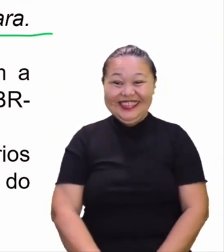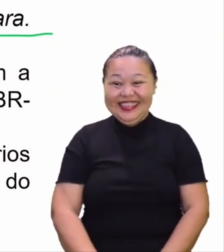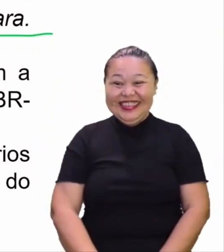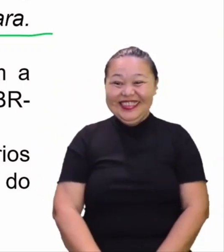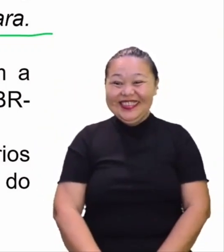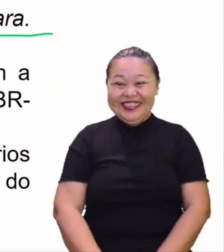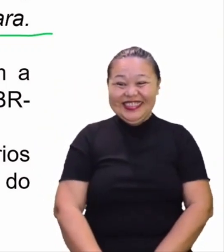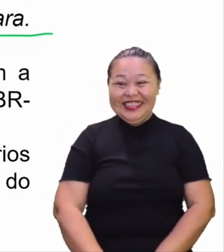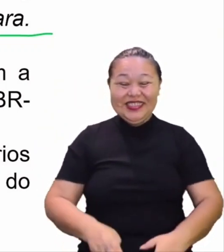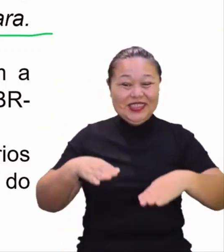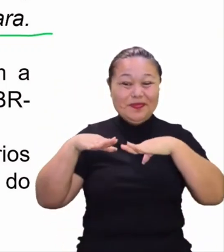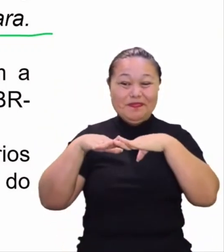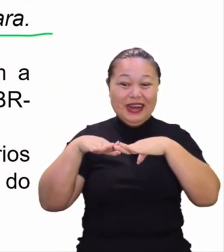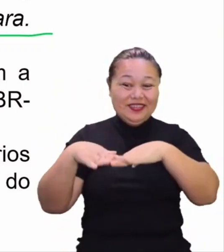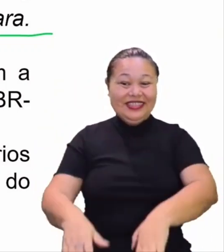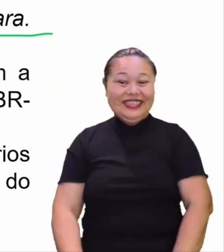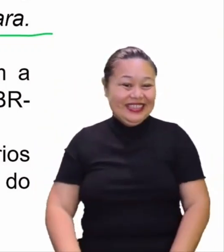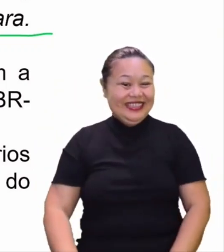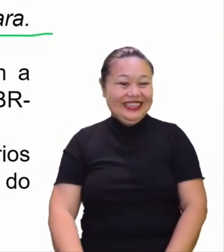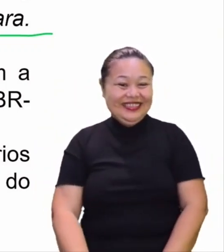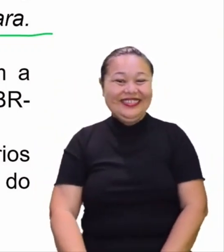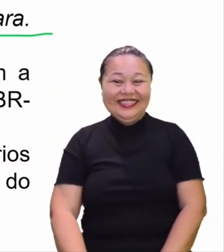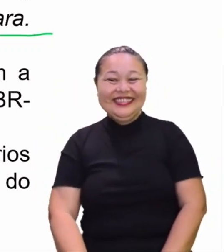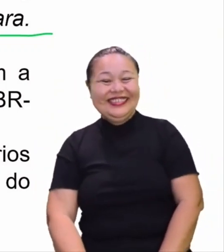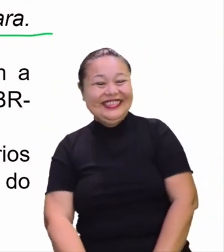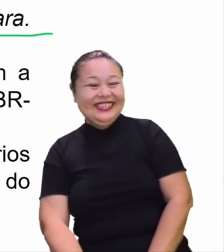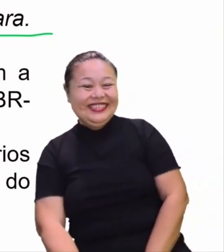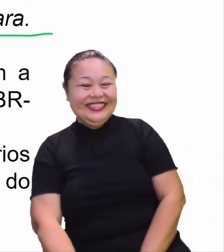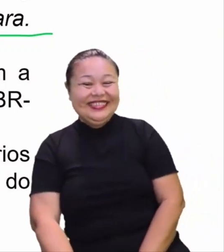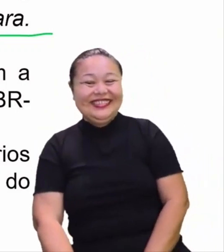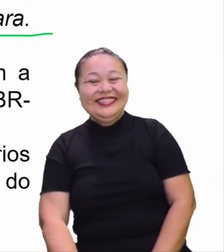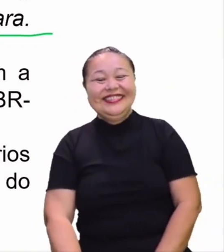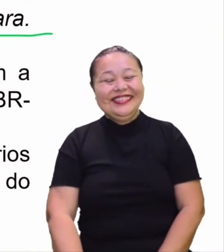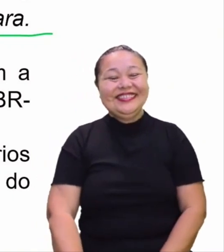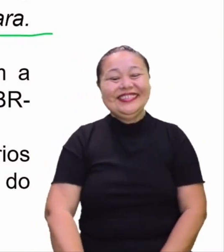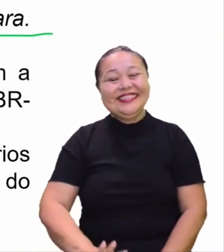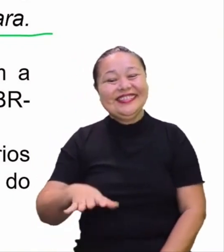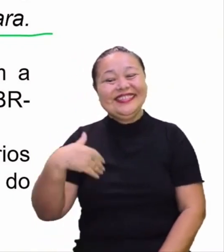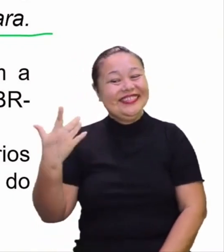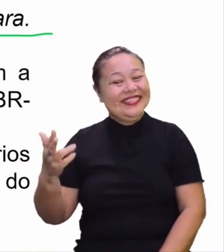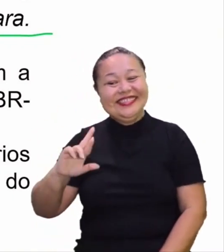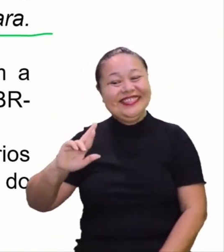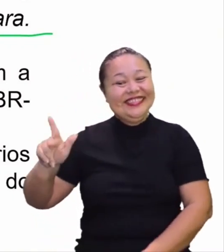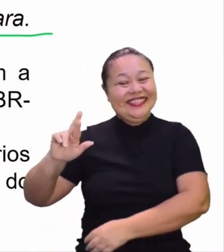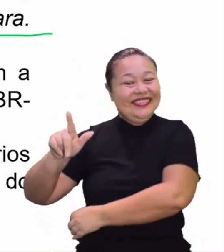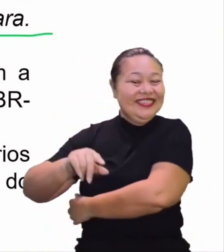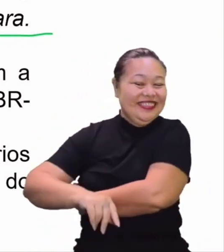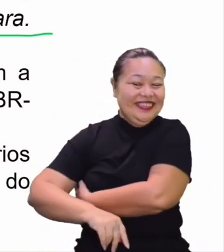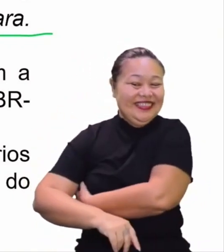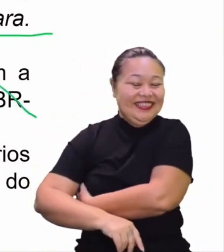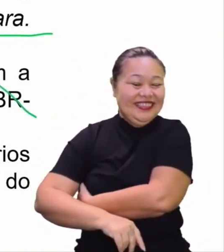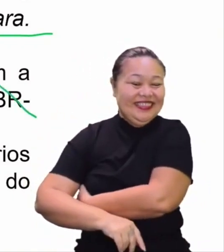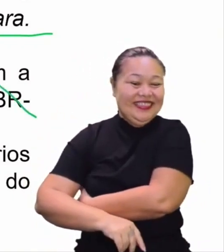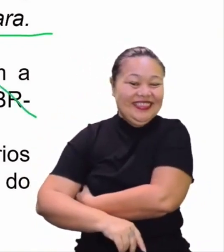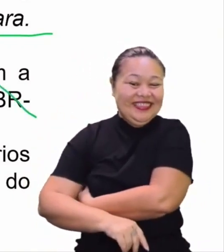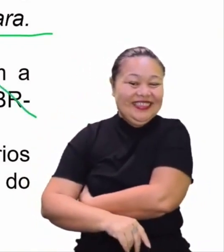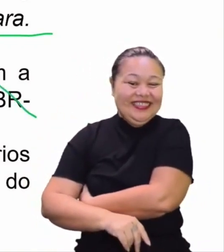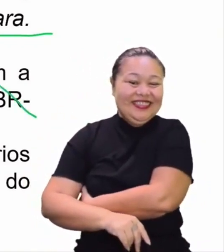ó, voltou de barco, meu amigo, de balsa. Então, olha só, não é isso aqui também.